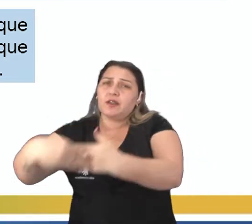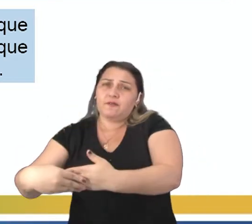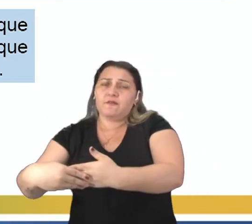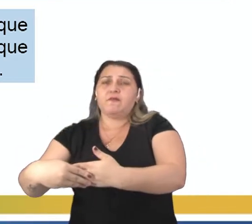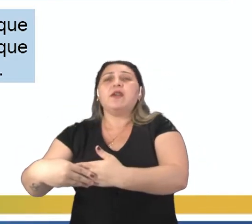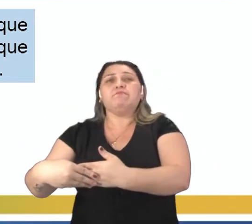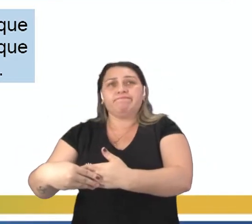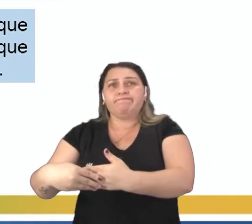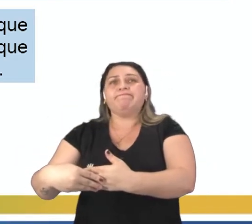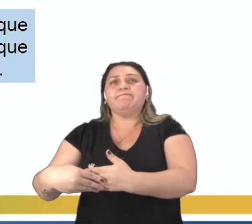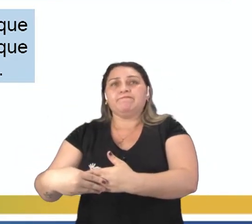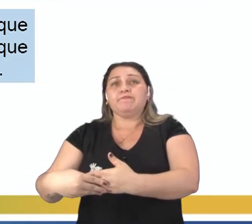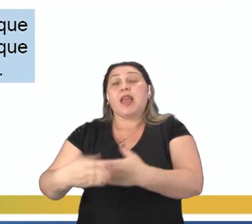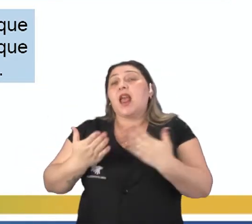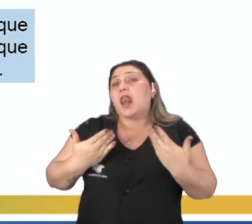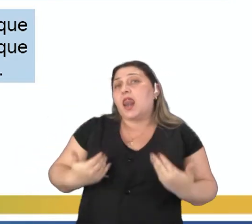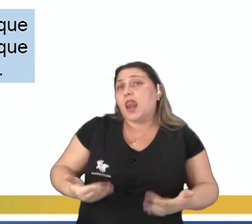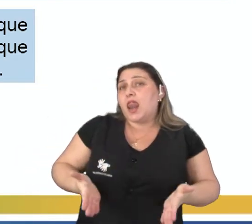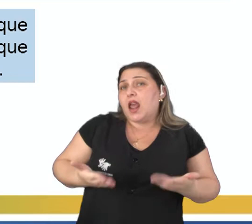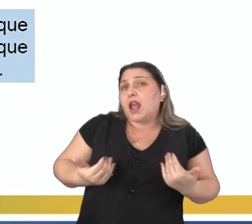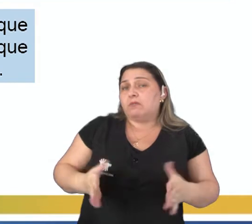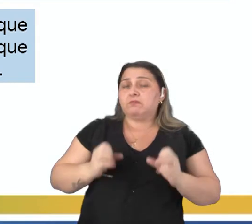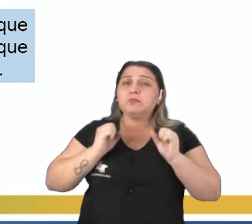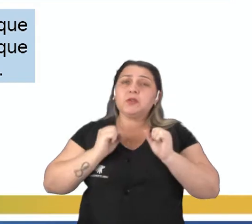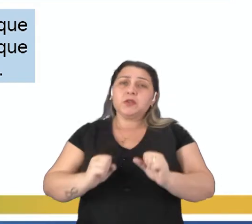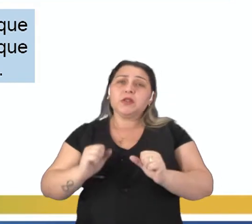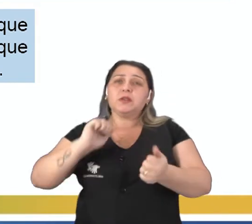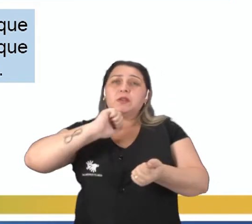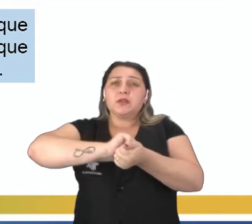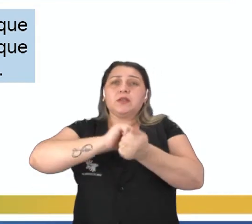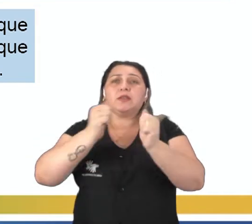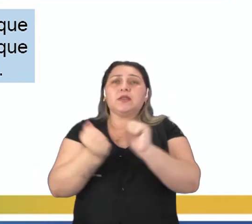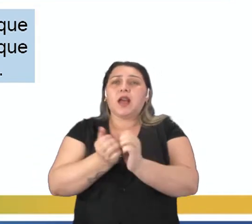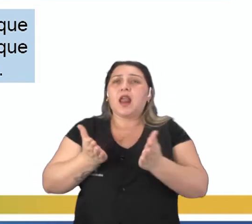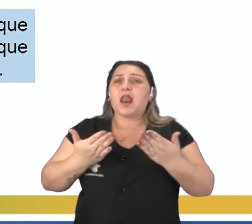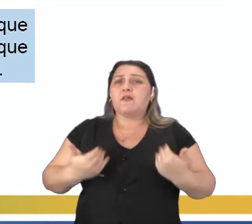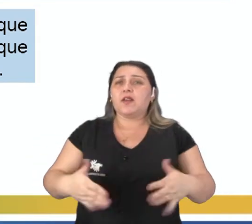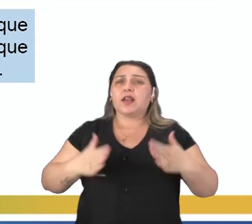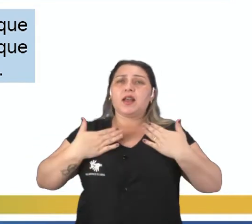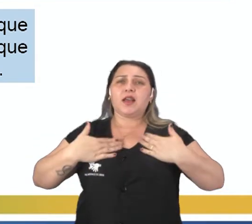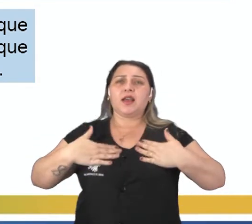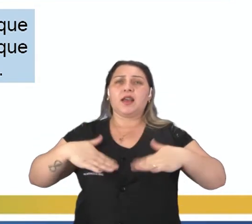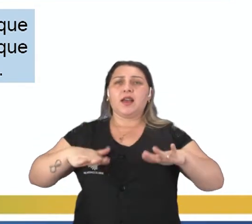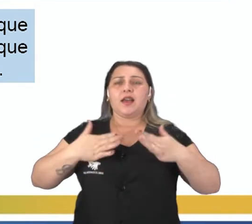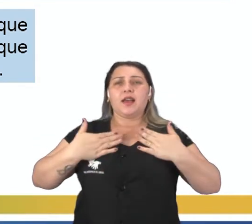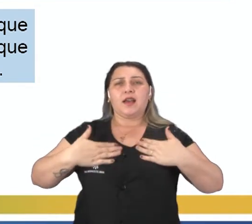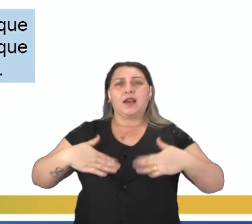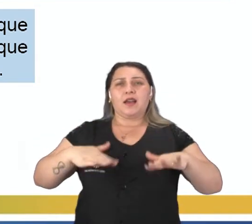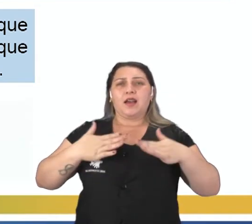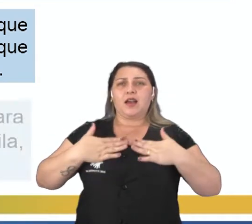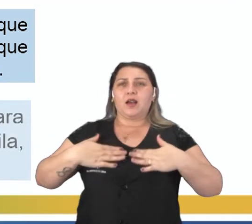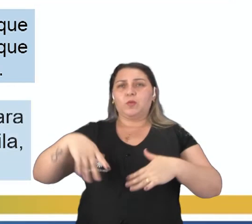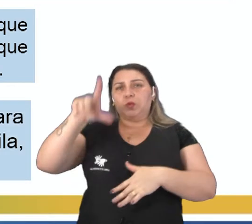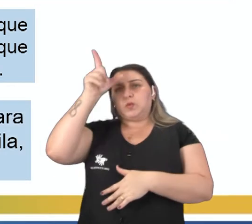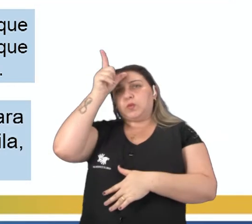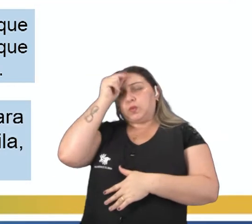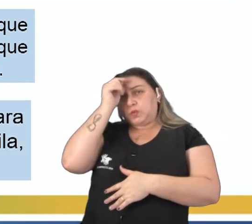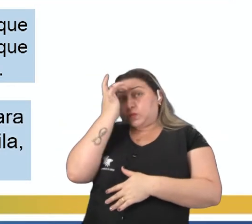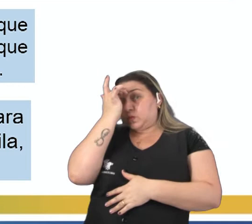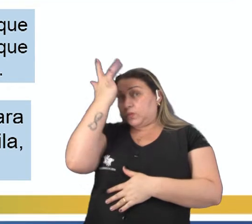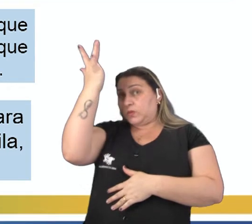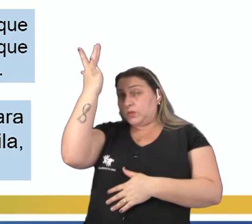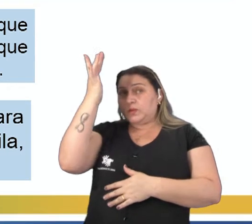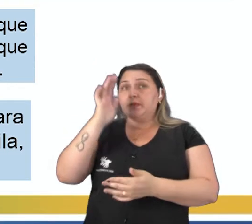ou lidar, e leve, que podemos associar leveza, calma, tranquilidade,